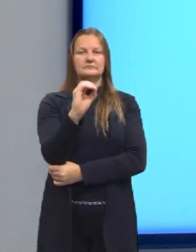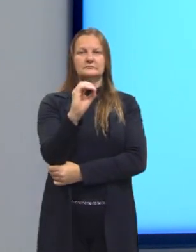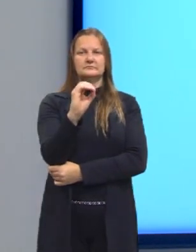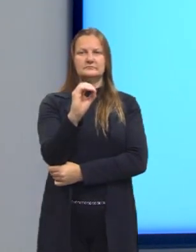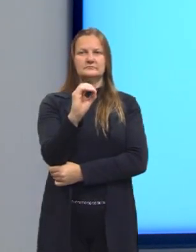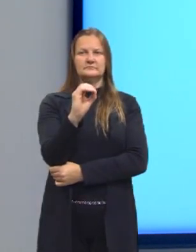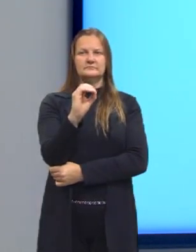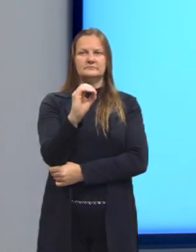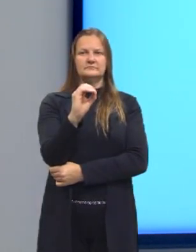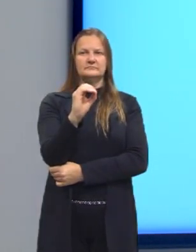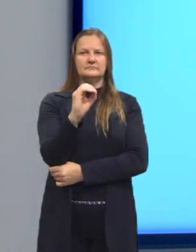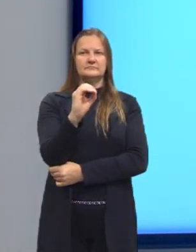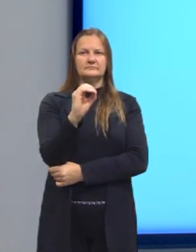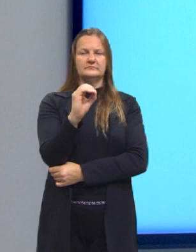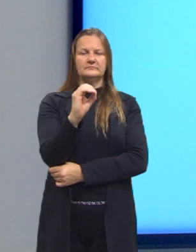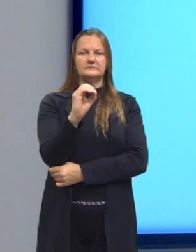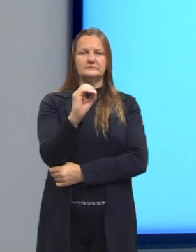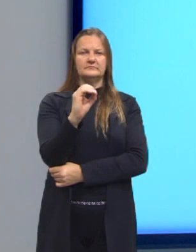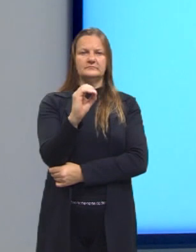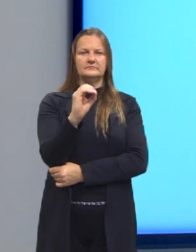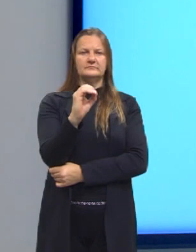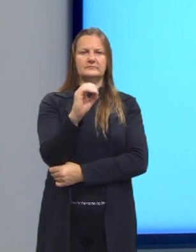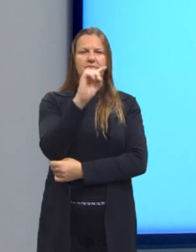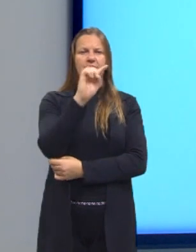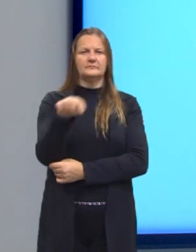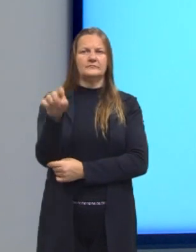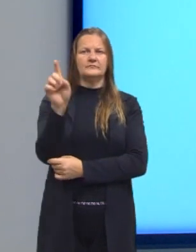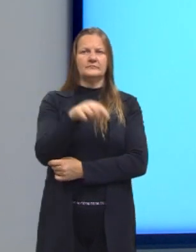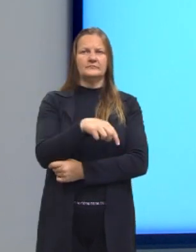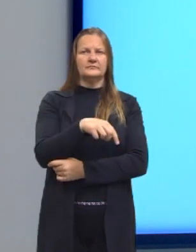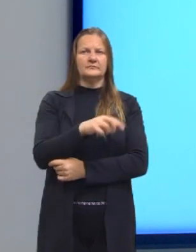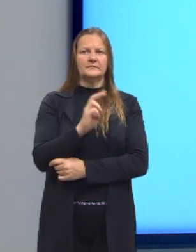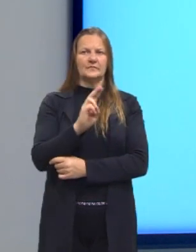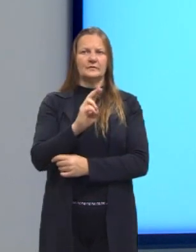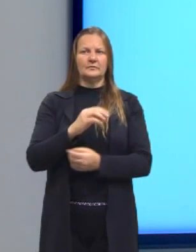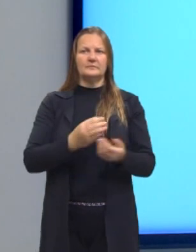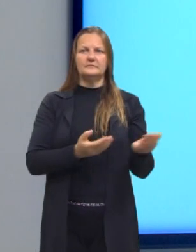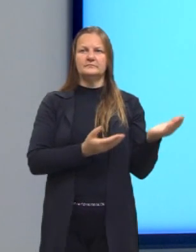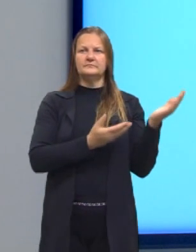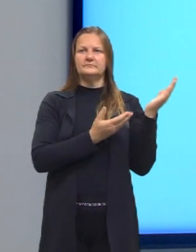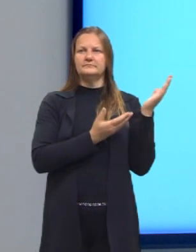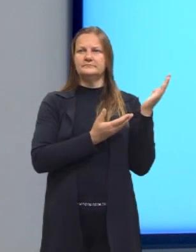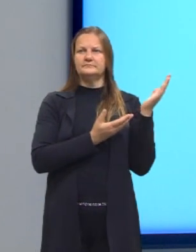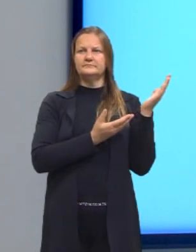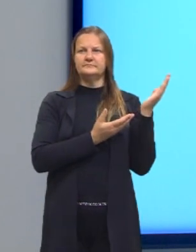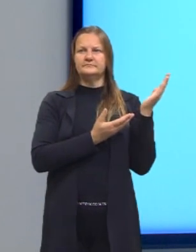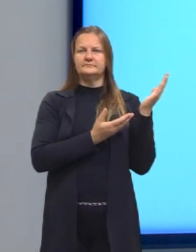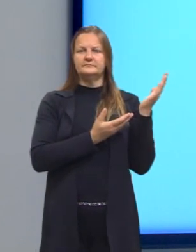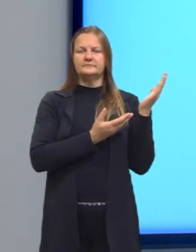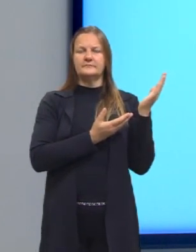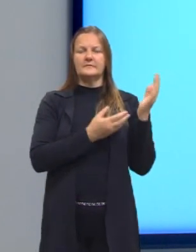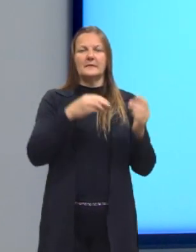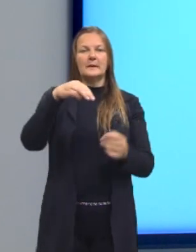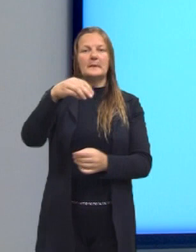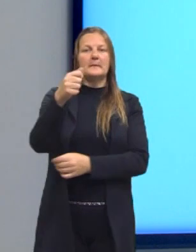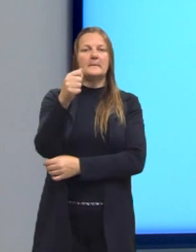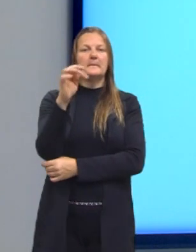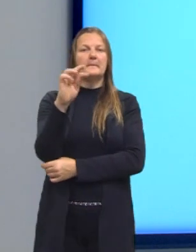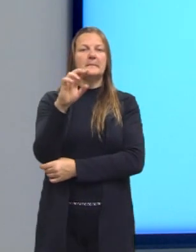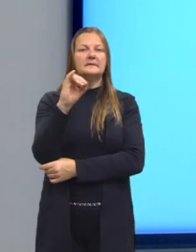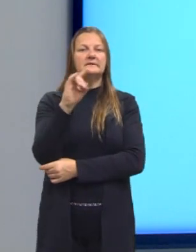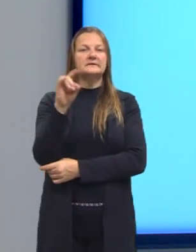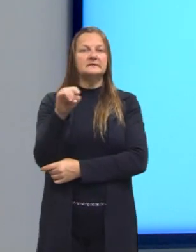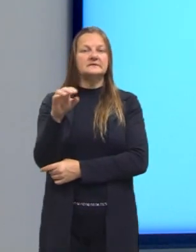eles são iguais a zero Então a nossa Matriz é nula nós temos a matriz quadrada